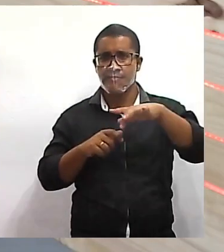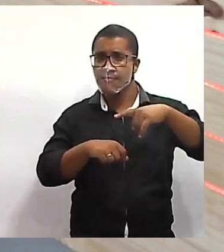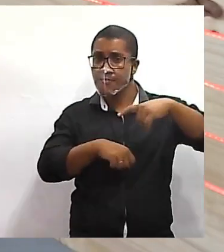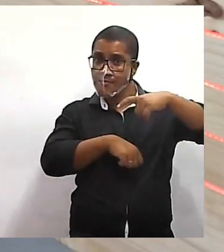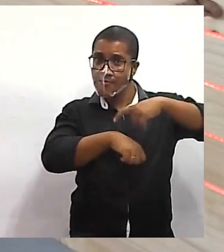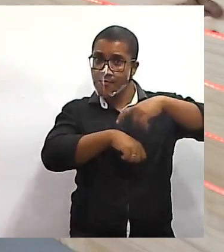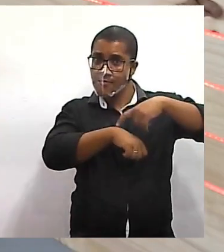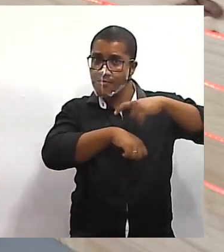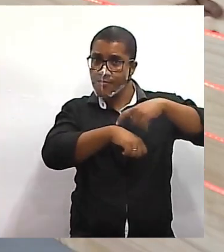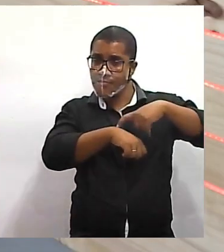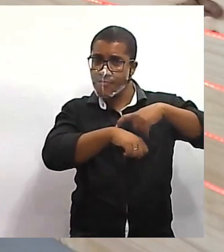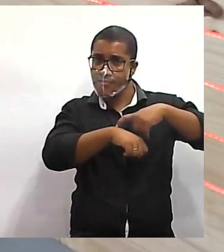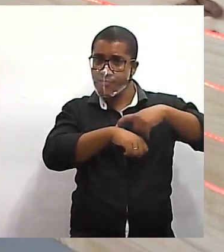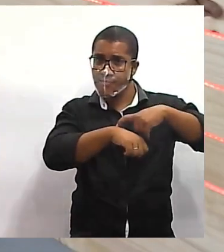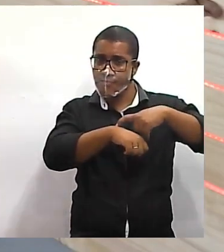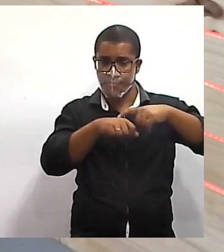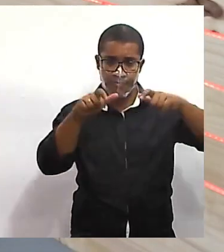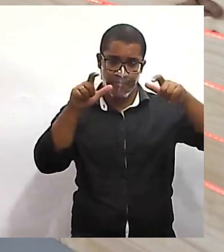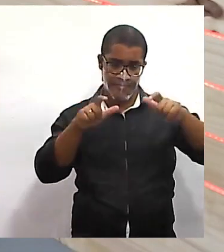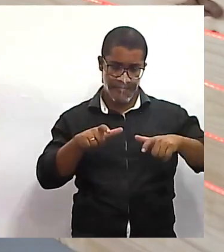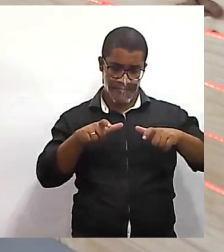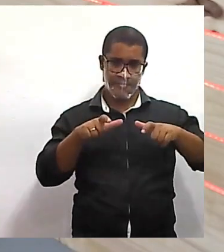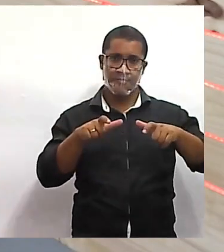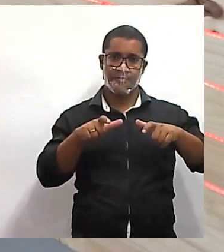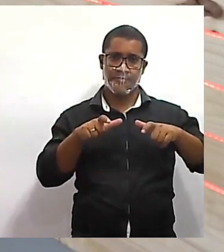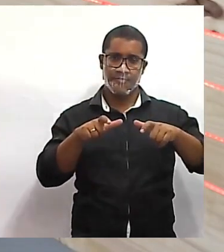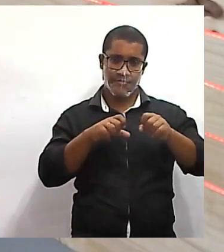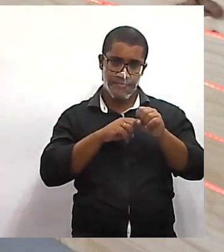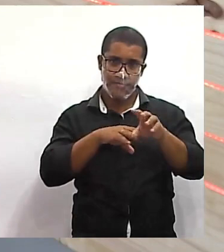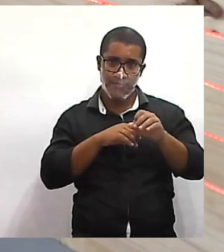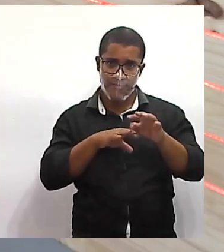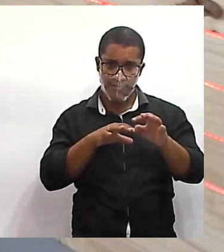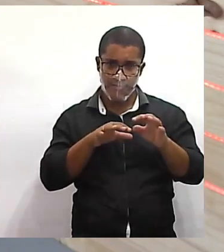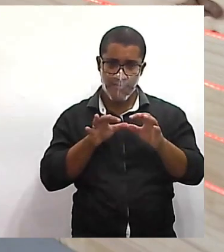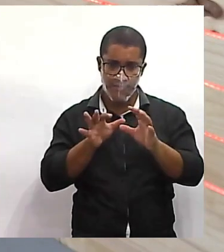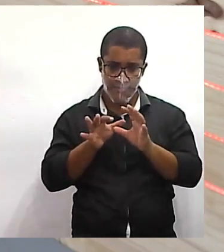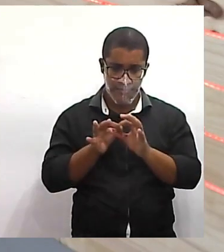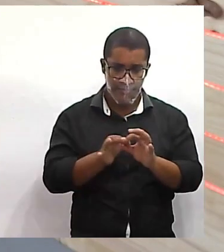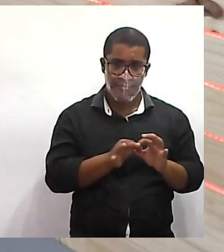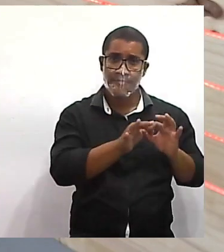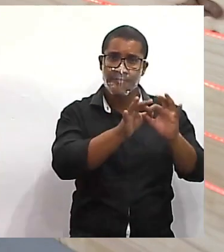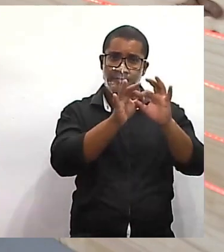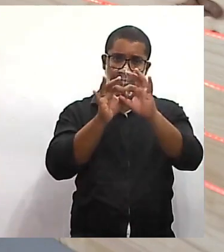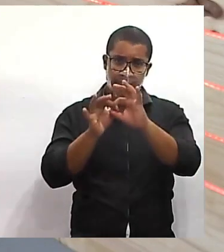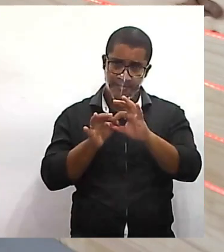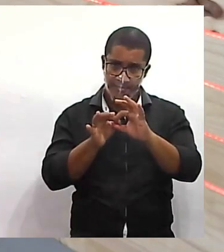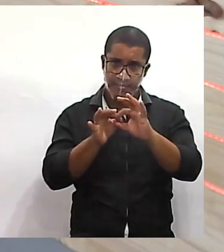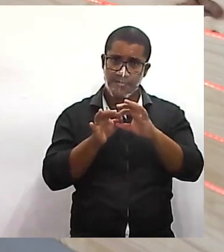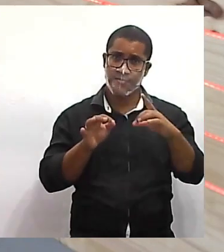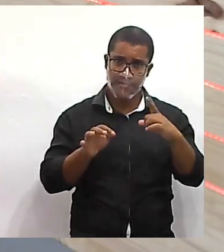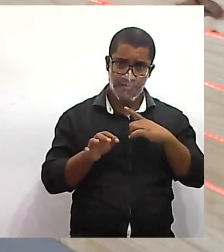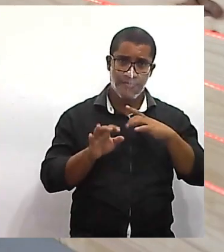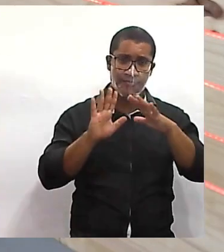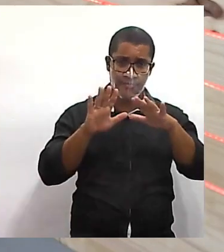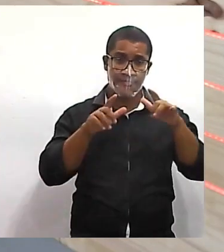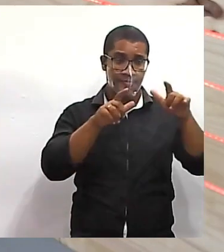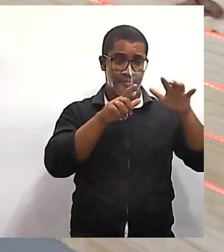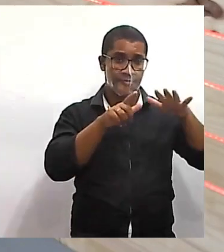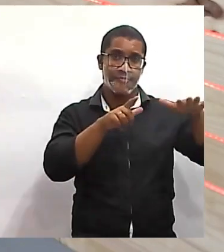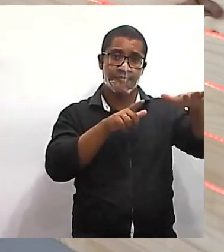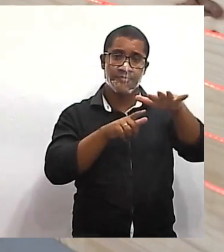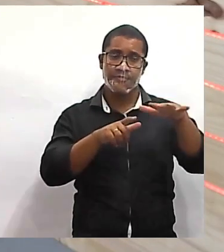tempo, do espaço e tempo em educação é diferente, eu acho, que de outras áreas. Por